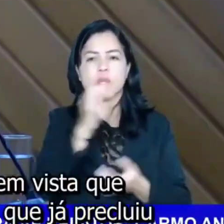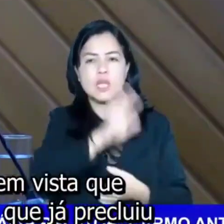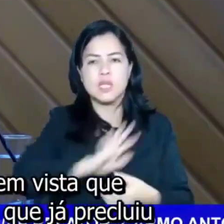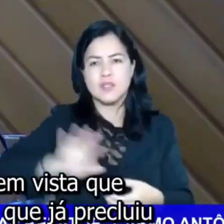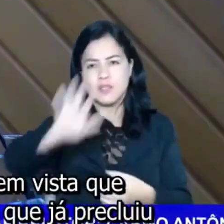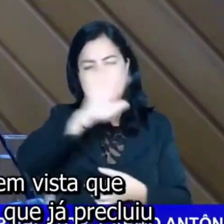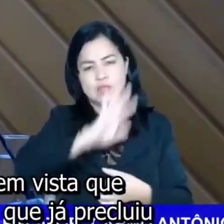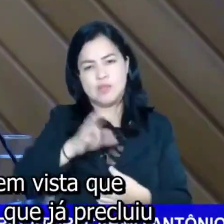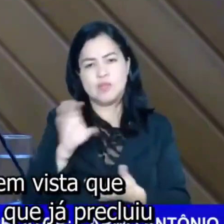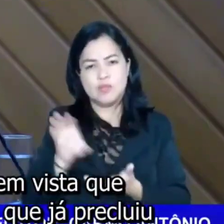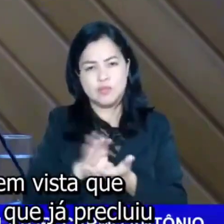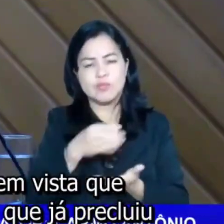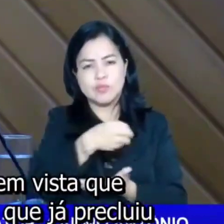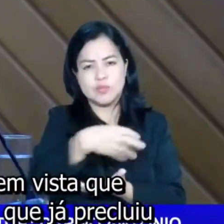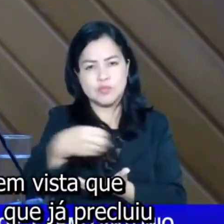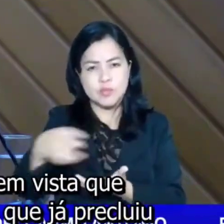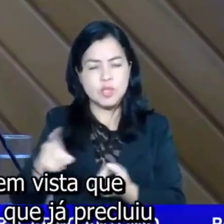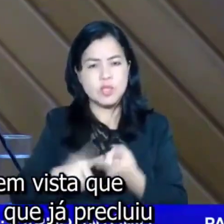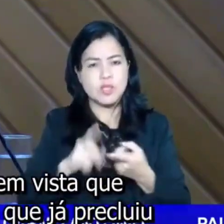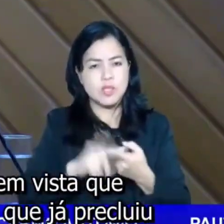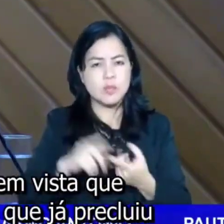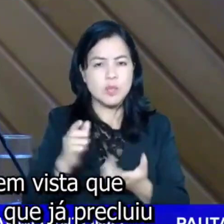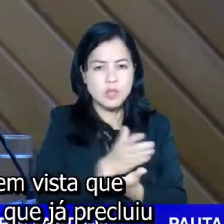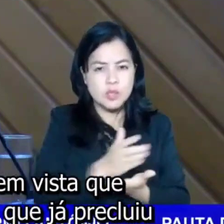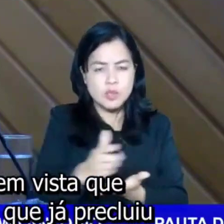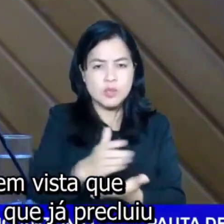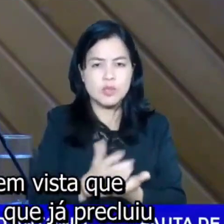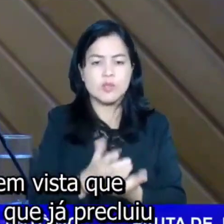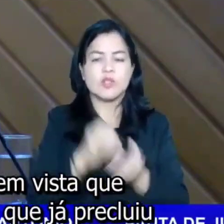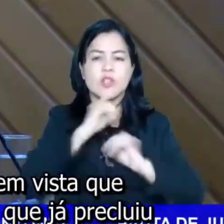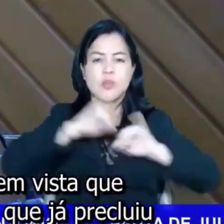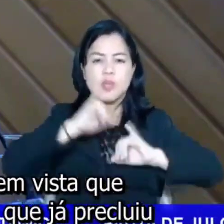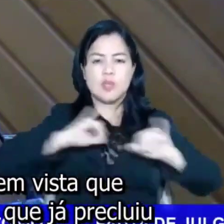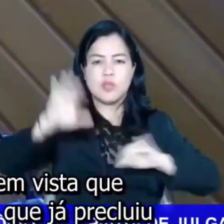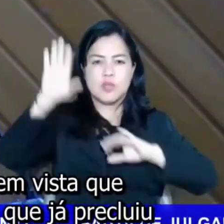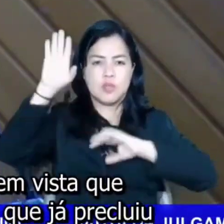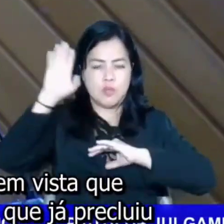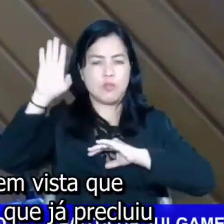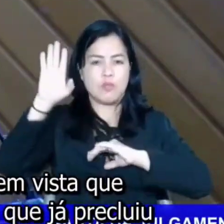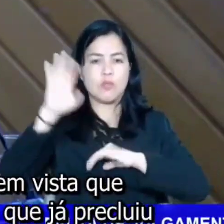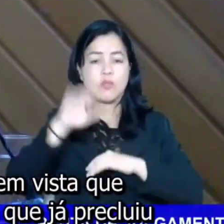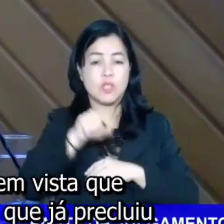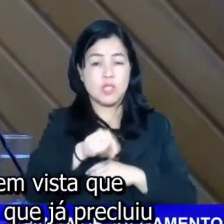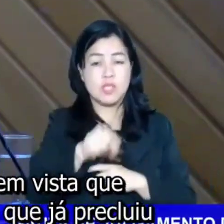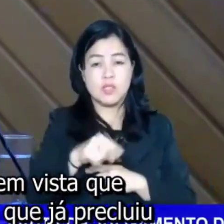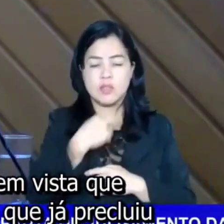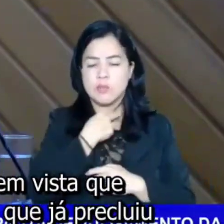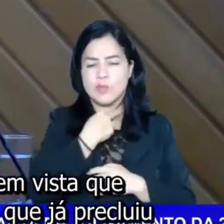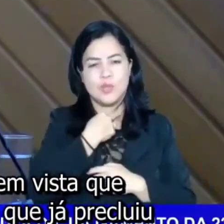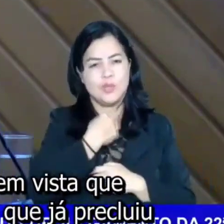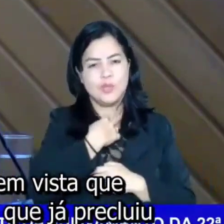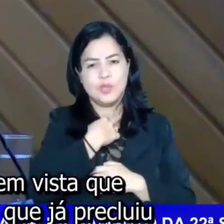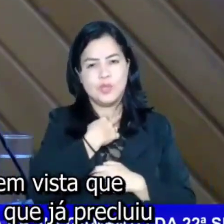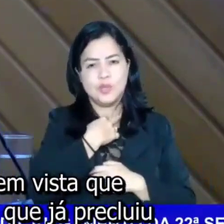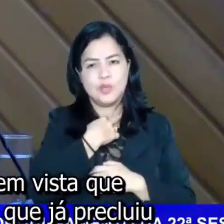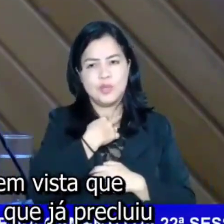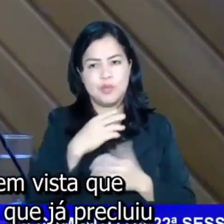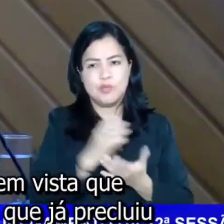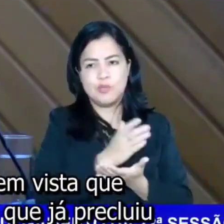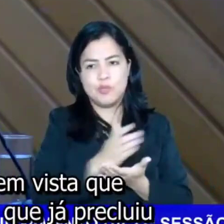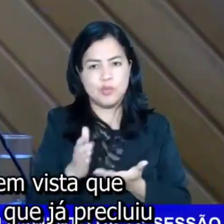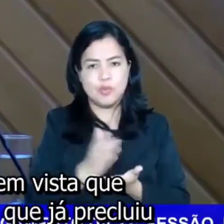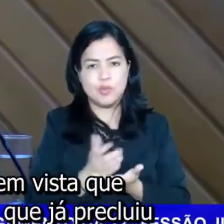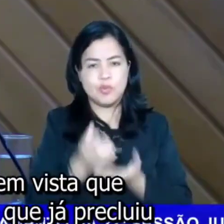e a redistribuição da propaganda eleitoral, tendo em vista que, nesse caso, nós nem poderíamos tratar sobre isso, já